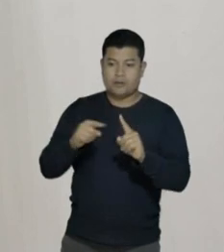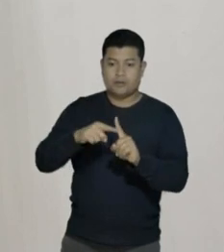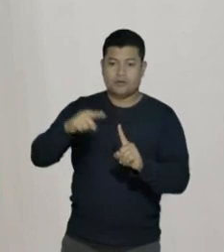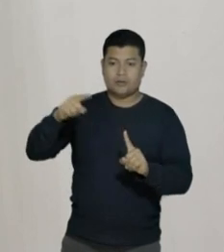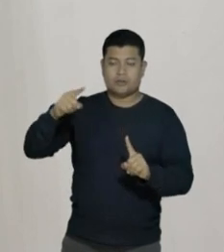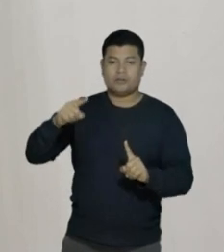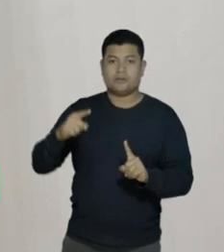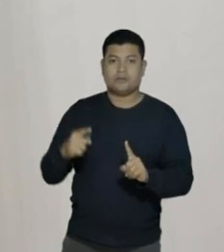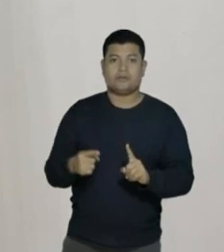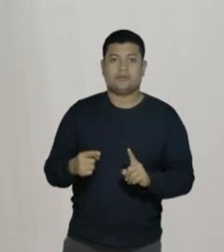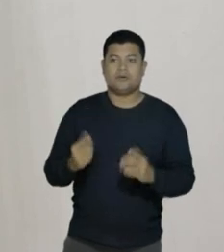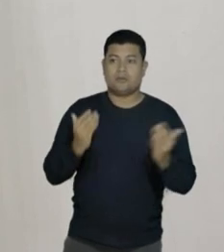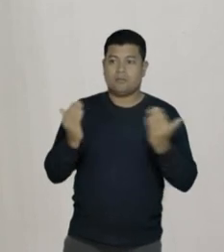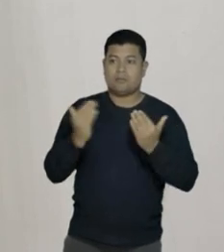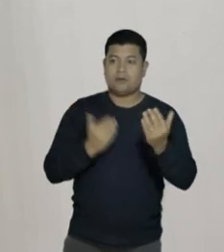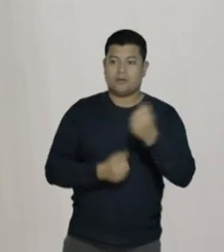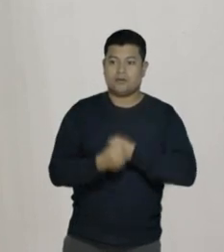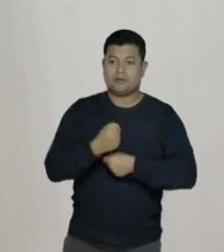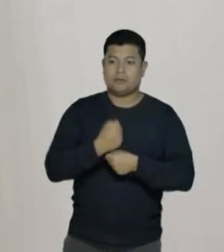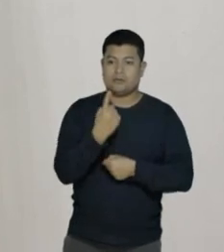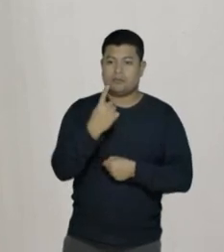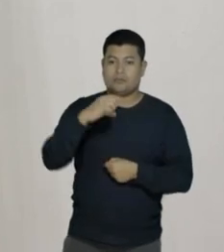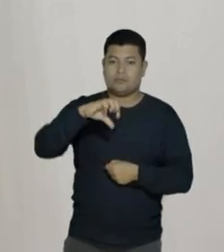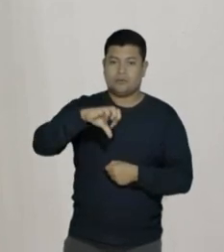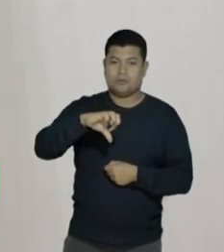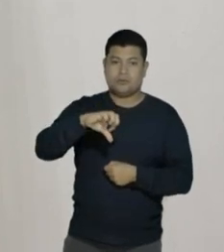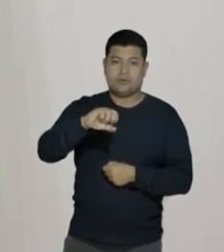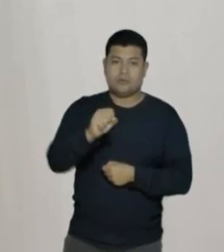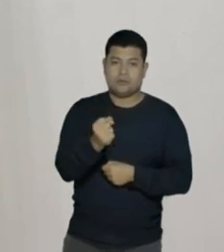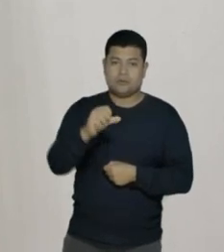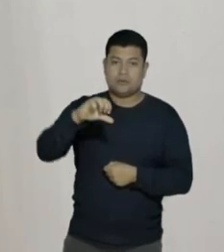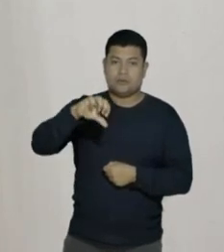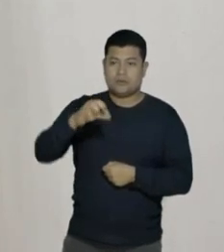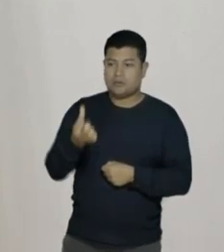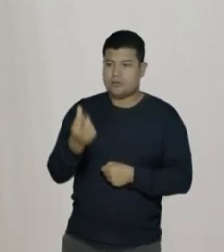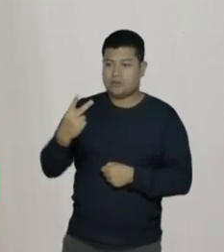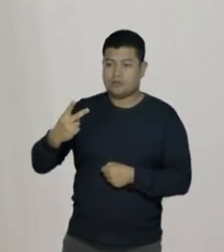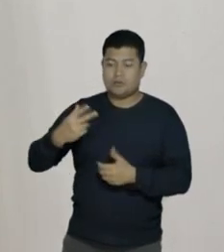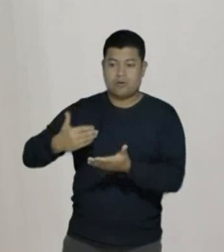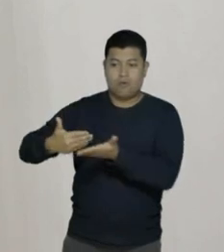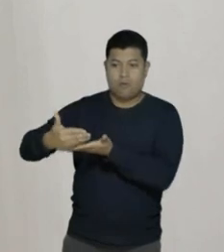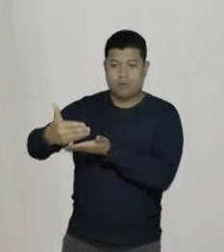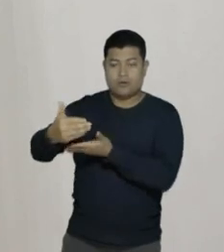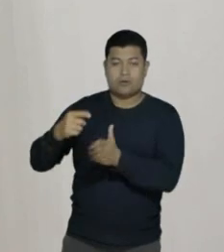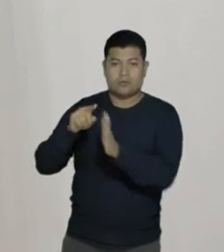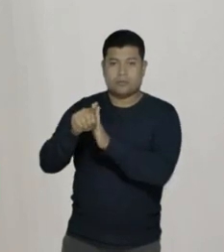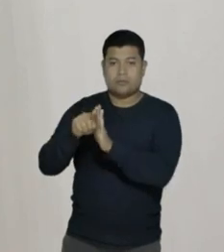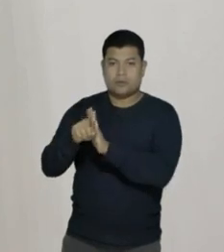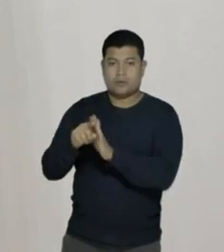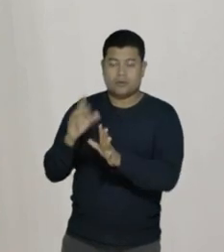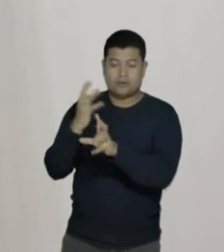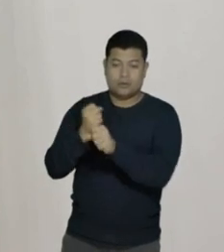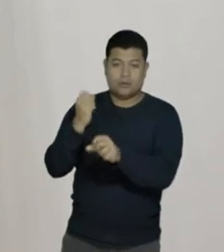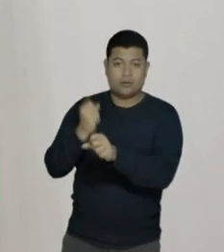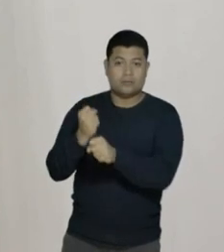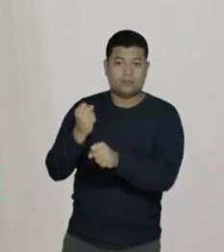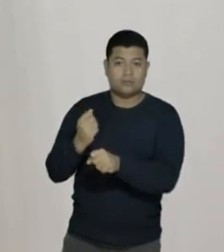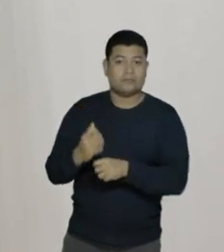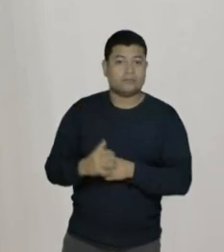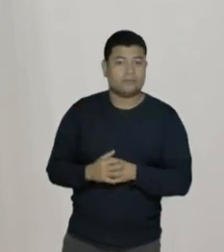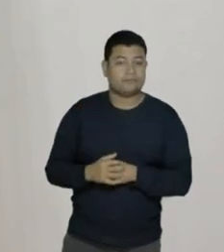Desde 1872 quando começou a tabulação do senso